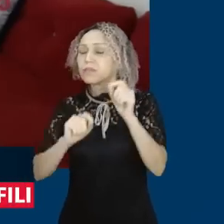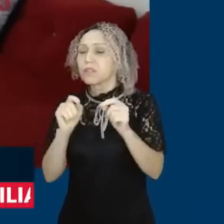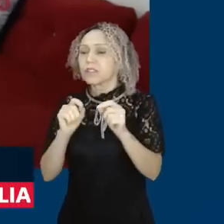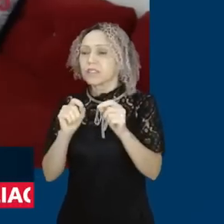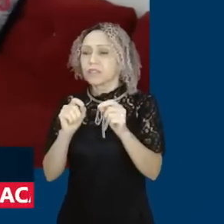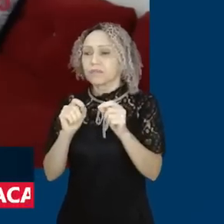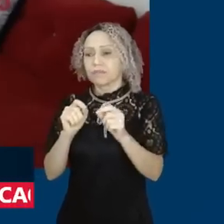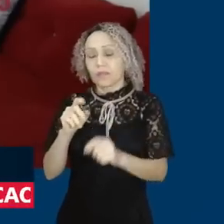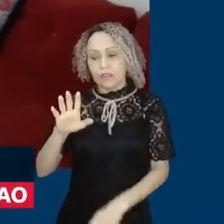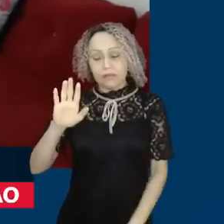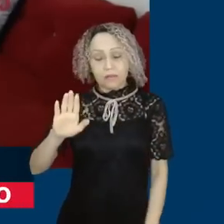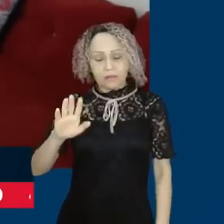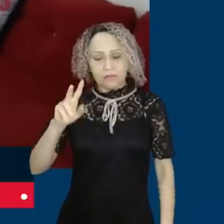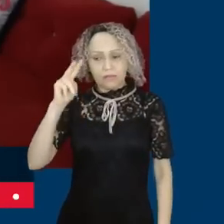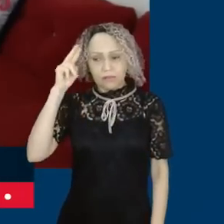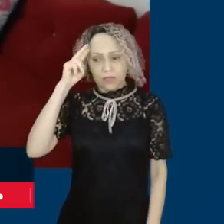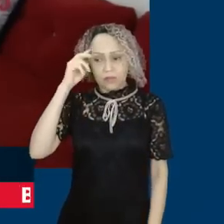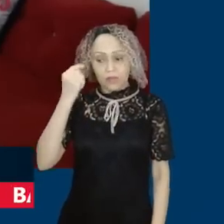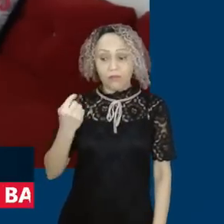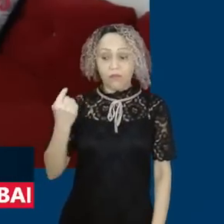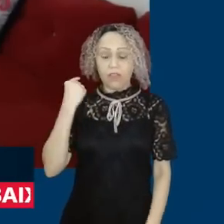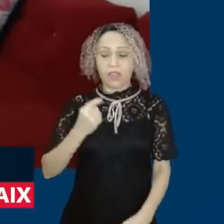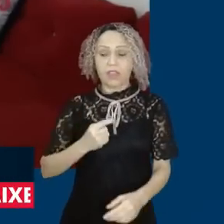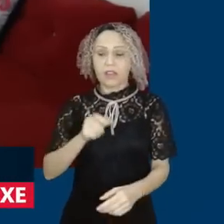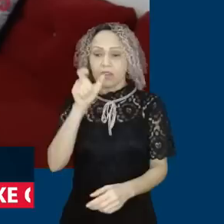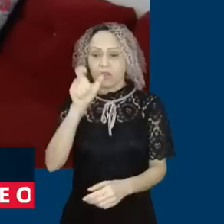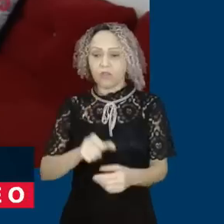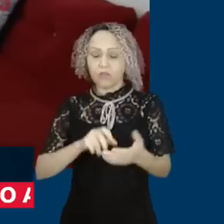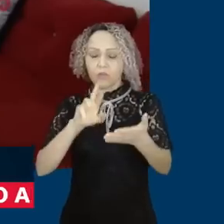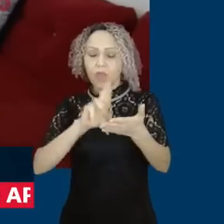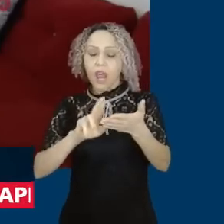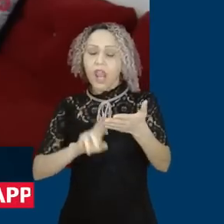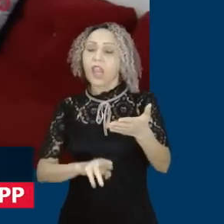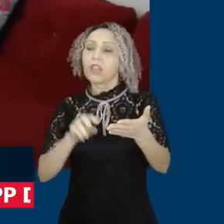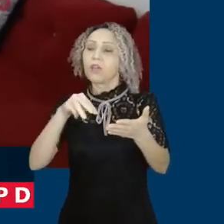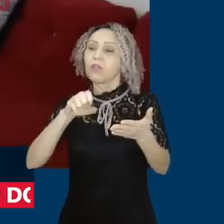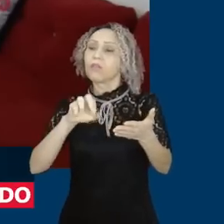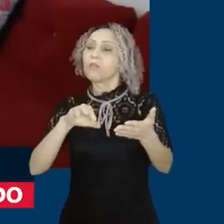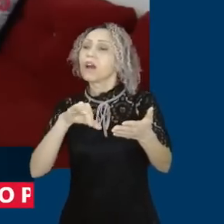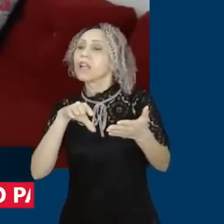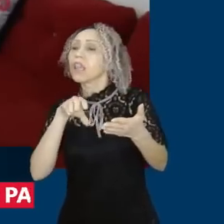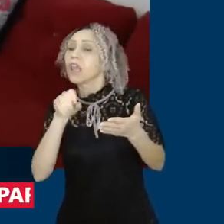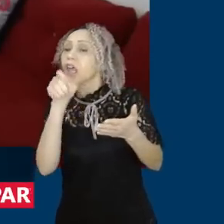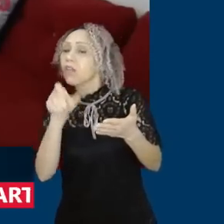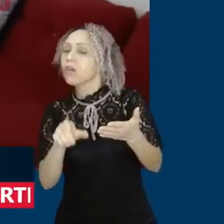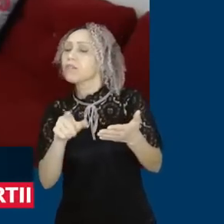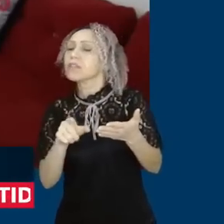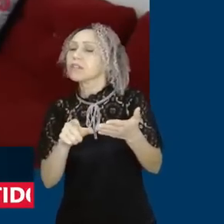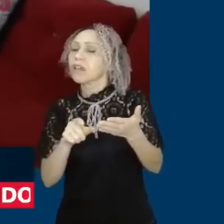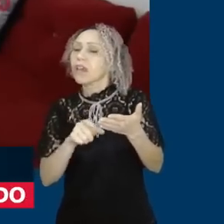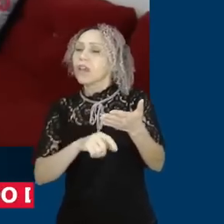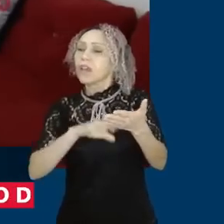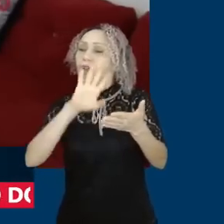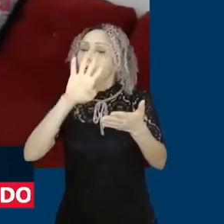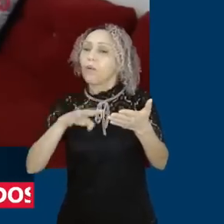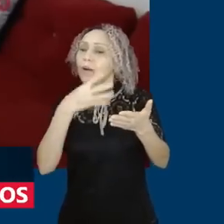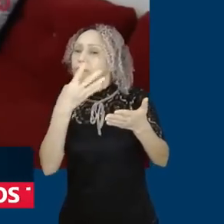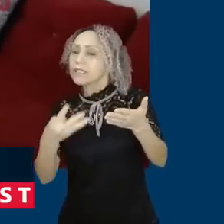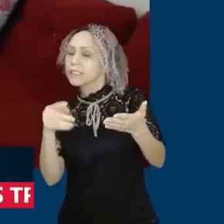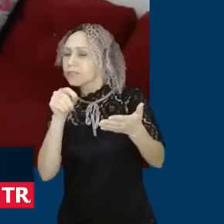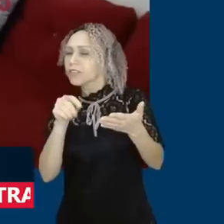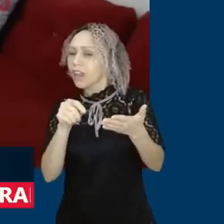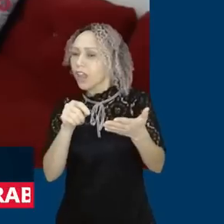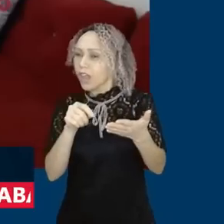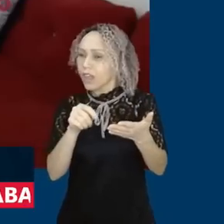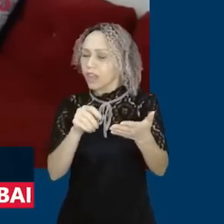aí, o relator se adiantou e soltou essa planilha aí na qual ele detalha os recursos dessa folga orçamentária,